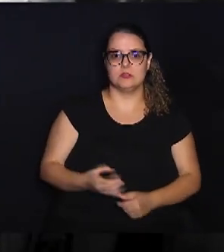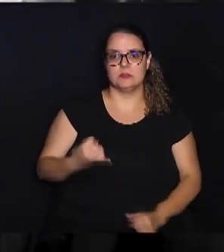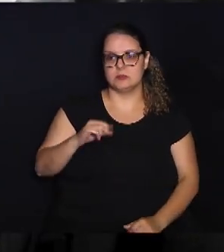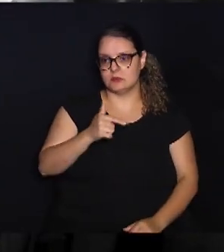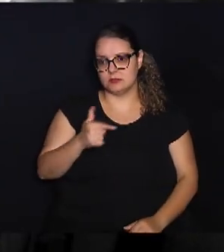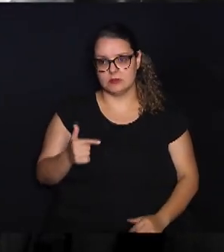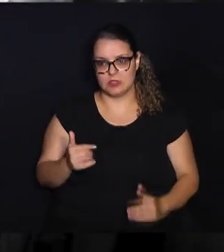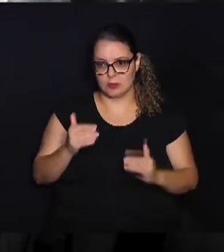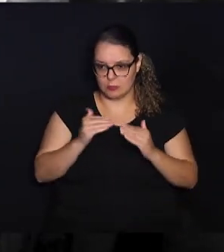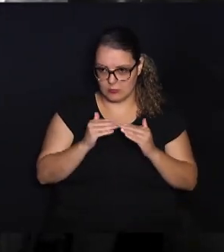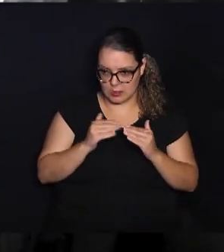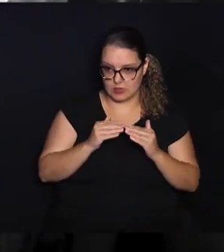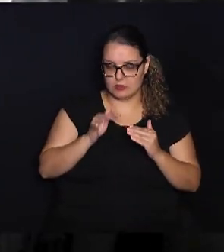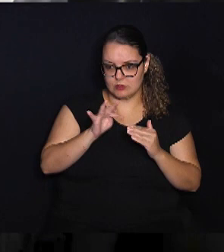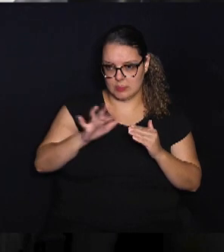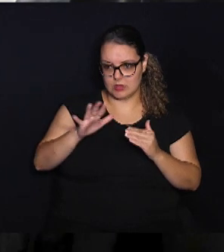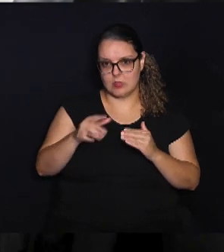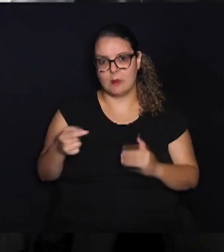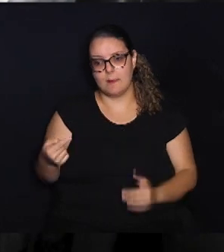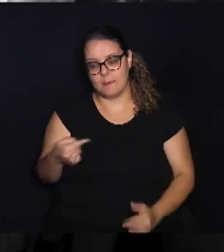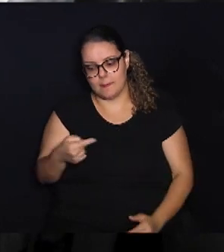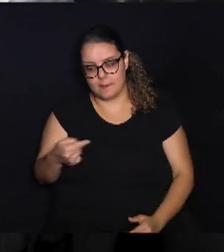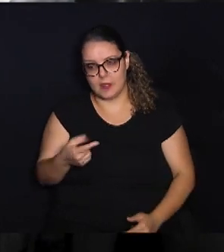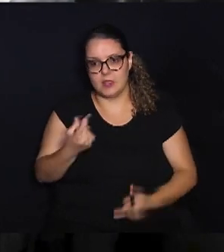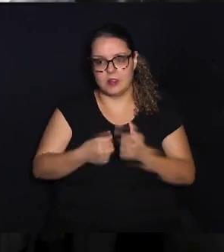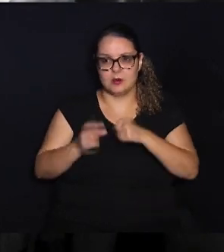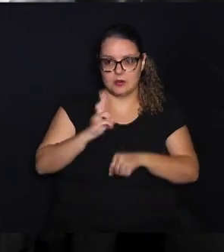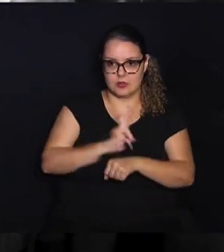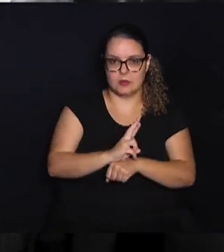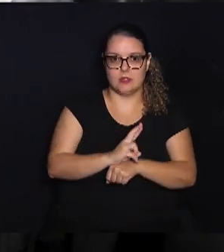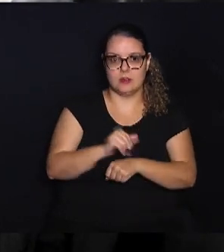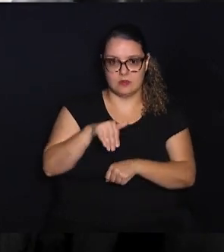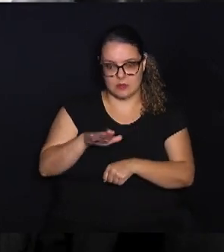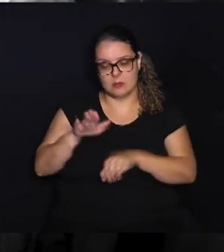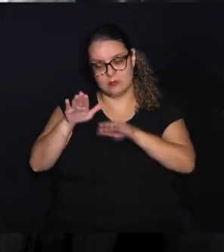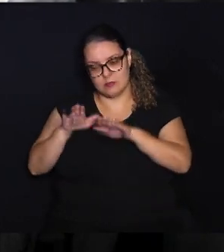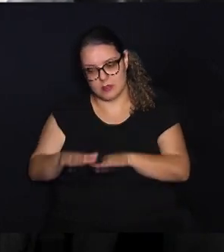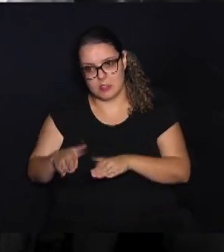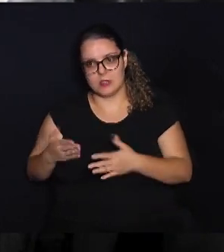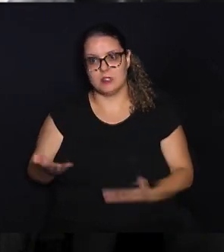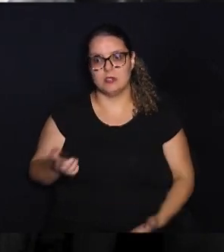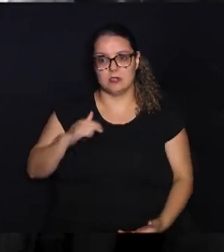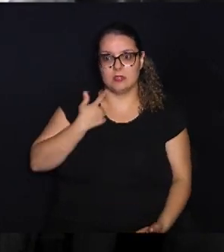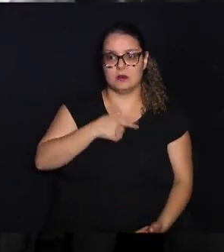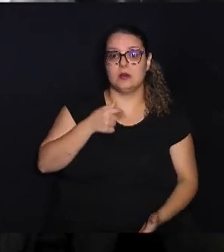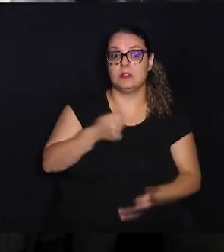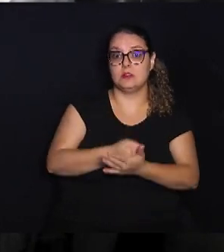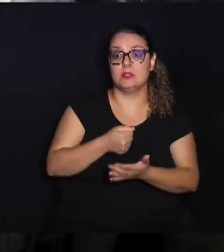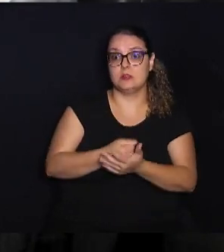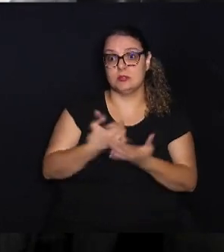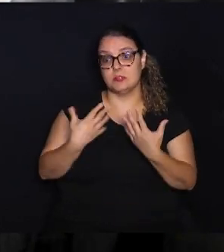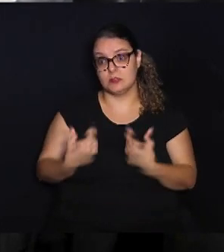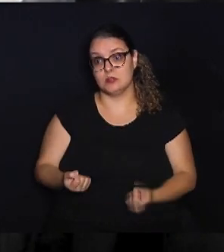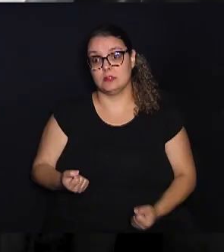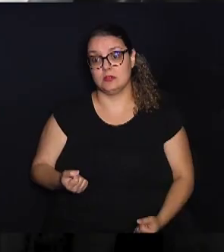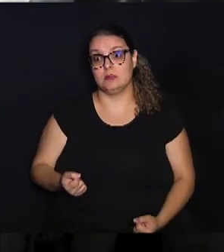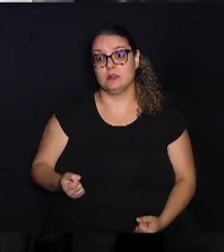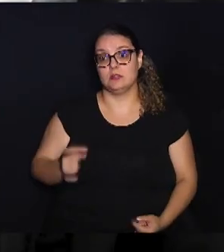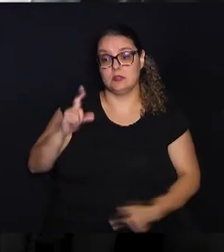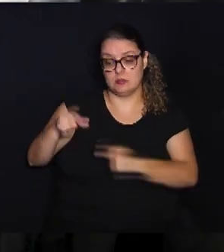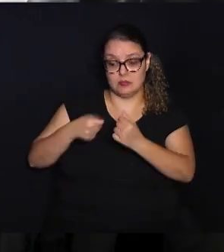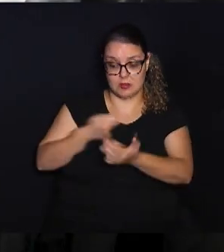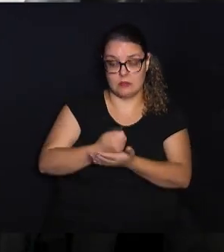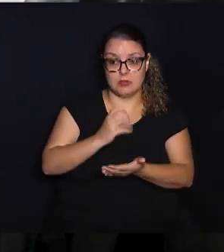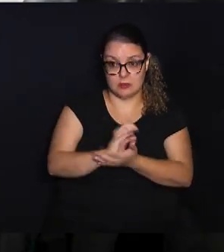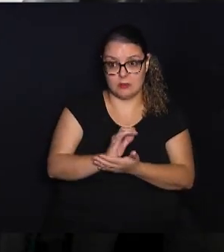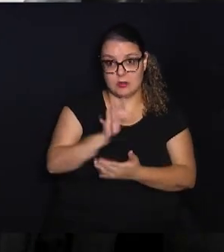federativo que vá menos recursos embora e fique mais no município, a gente é obrigado a aceitar a tal emenda, porque essa tal emenda de